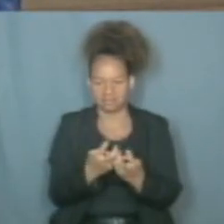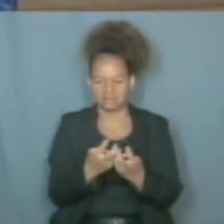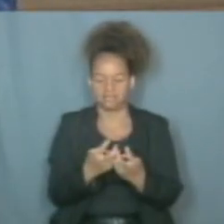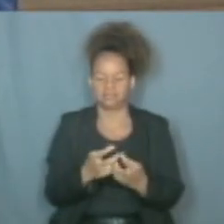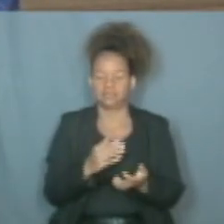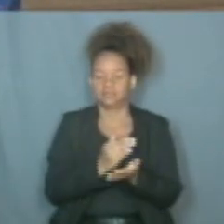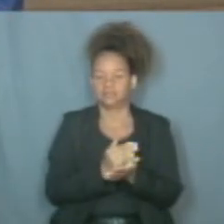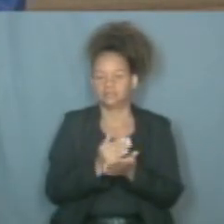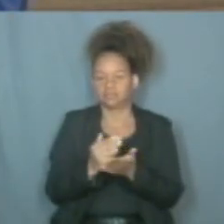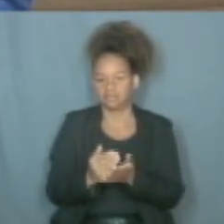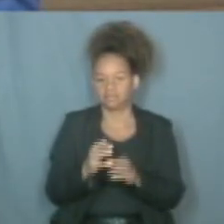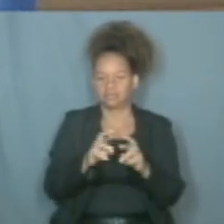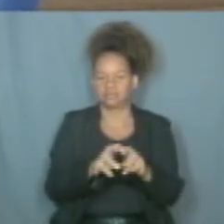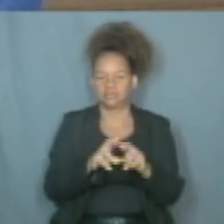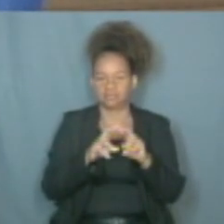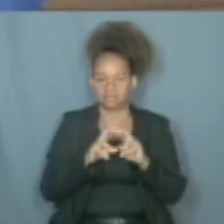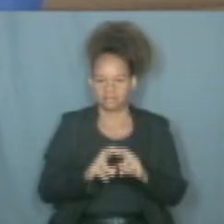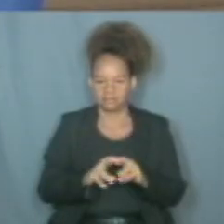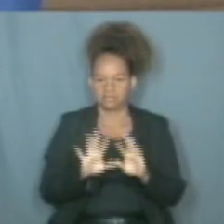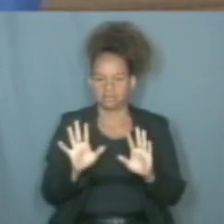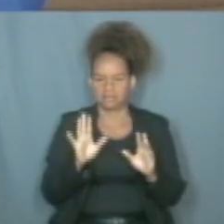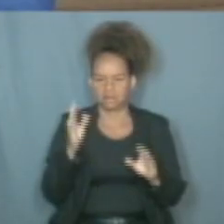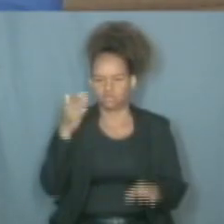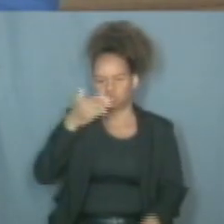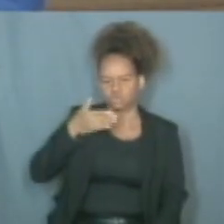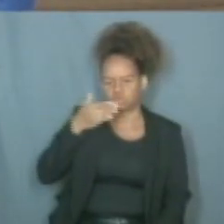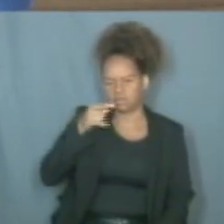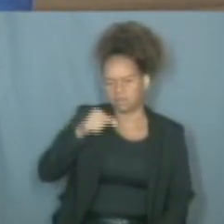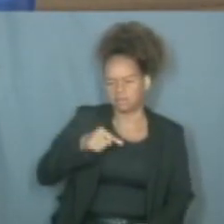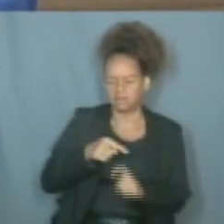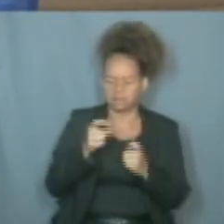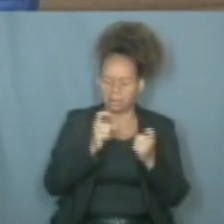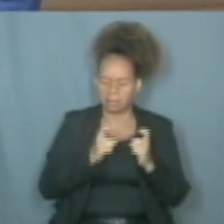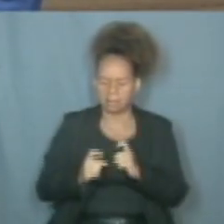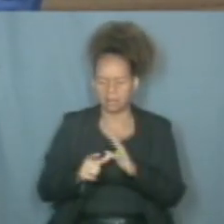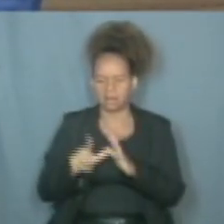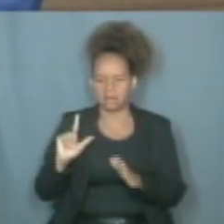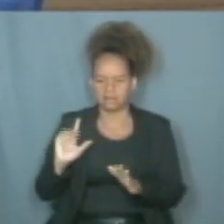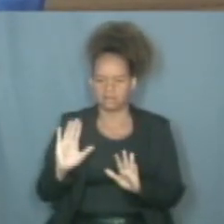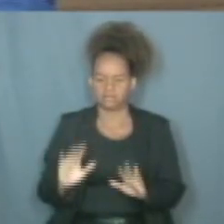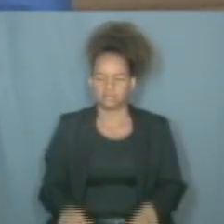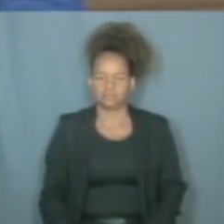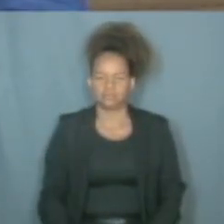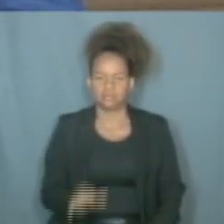Vamos começar com o requerimento, não tão discutido aqui, mas discutido anteriormente,